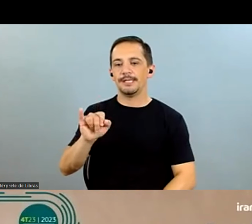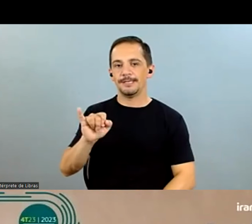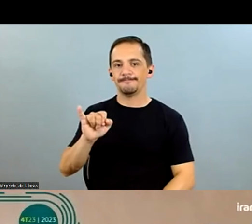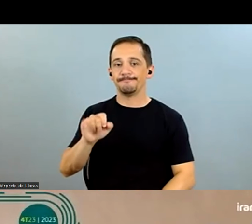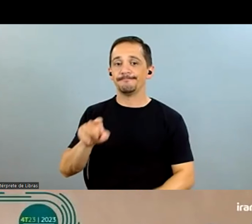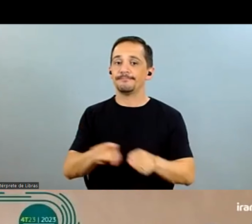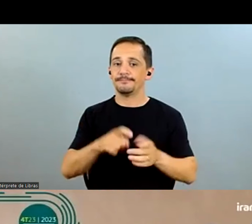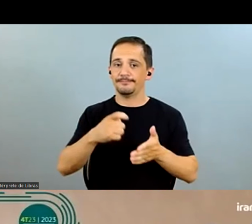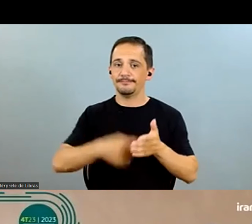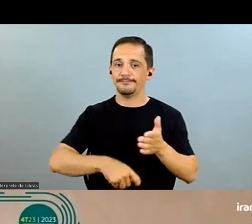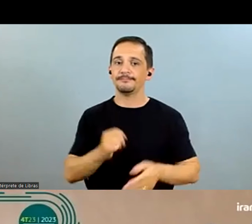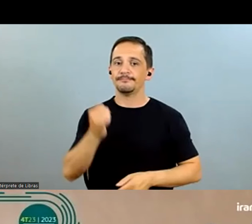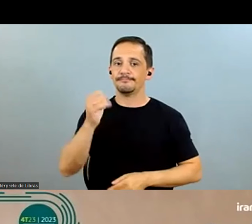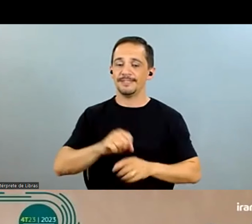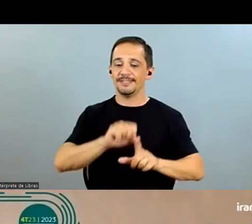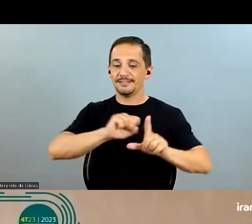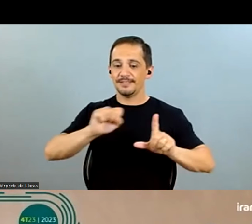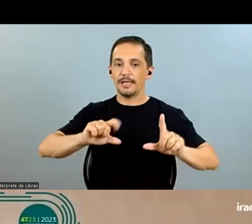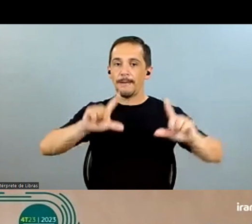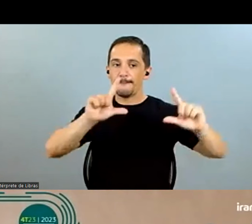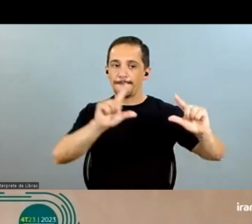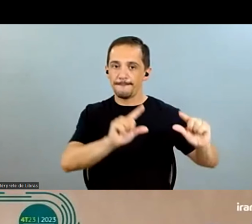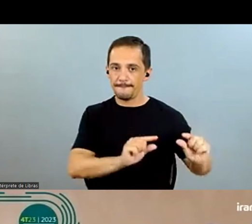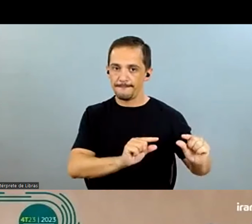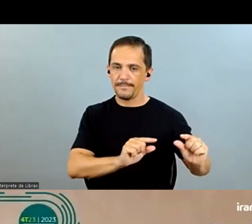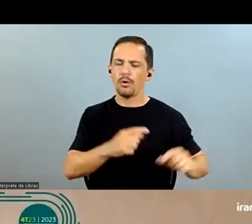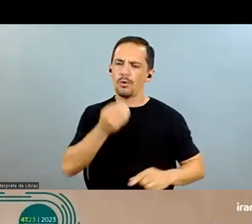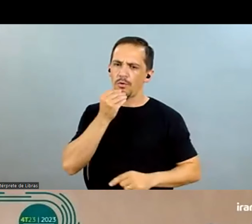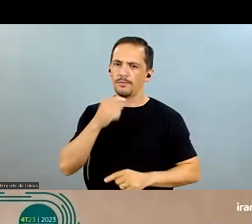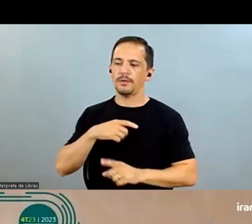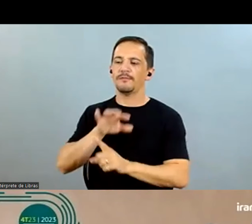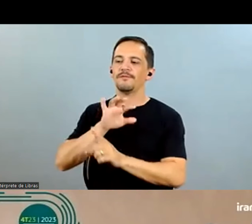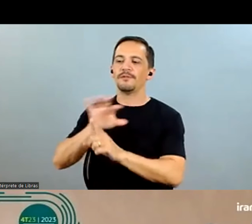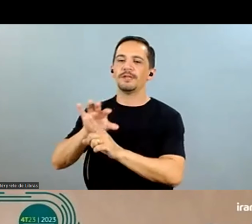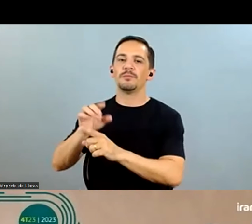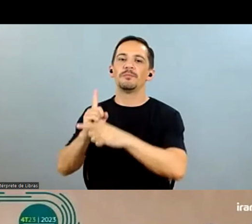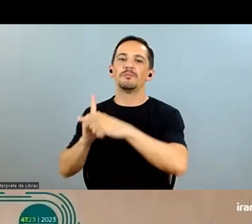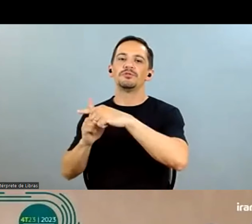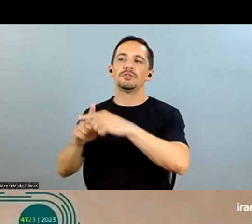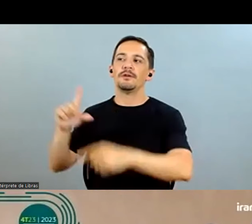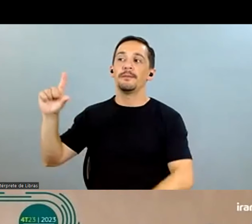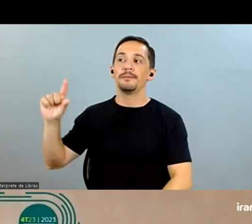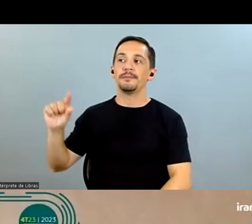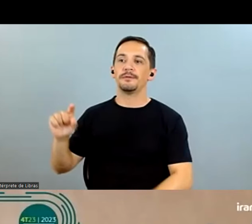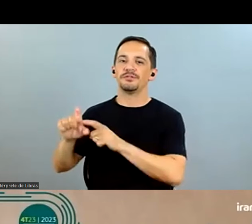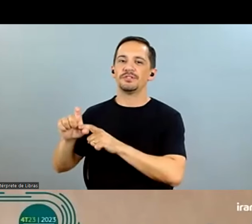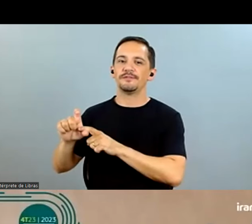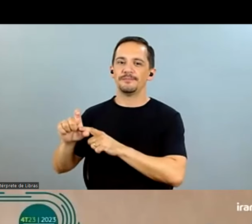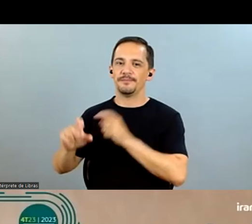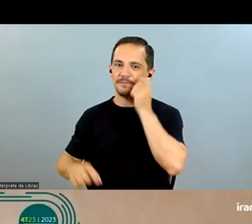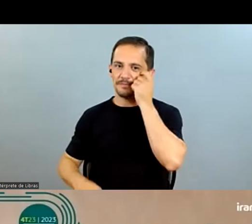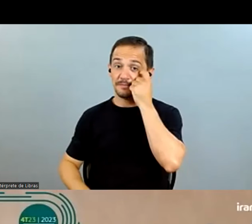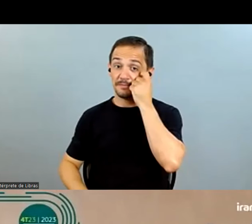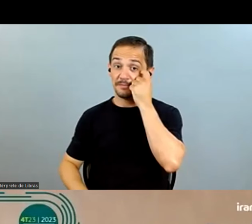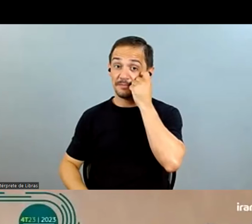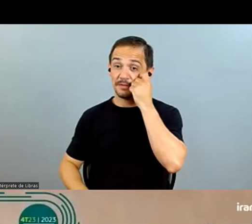com a queda da celic isso vai eh influenciar positivamente aí no custo da dívida foi houve uma pergunta sobre o programa de